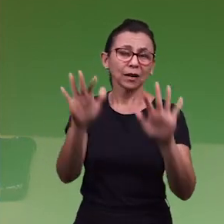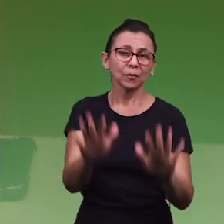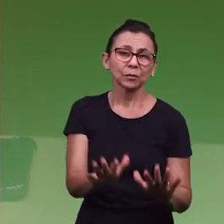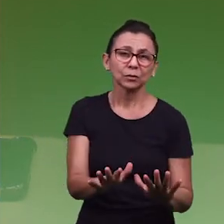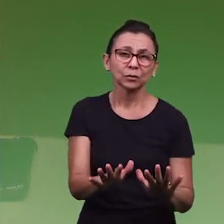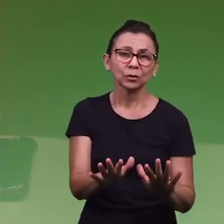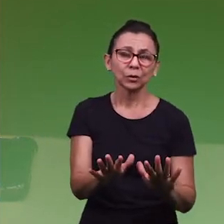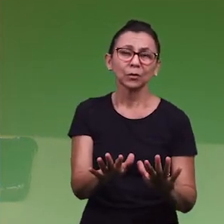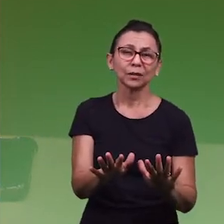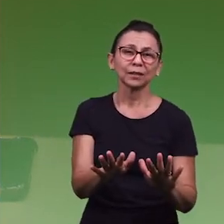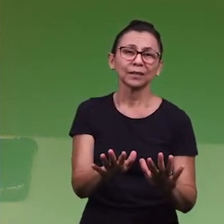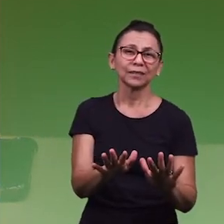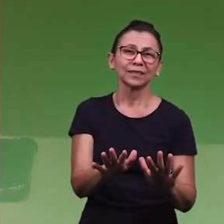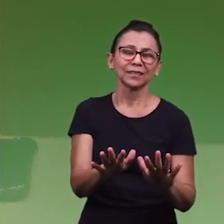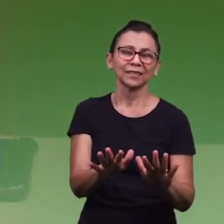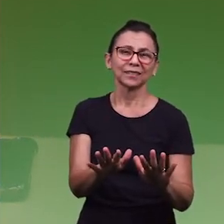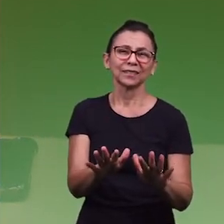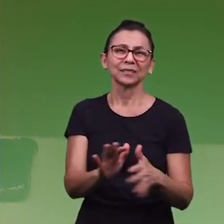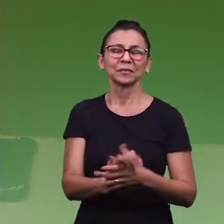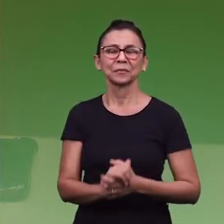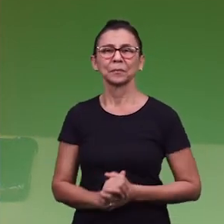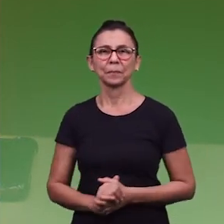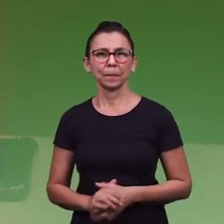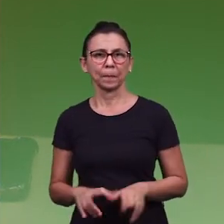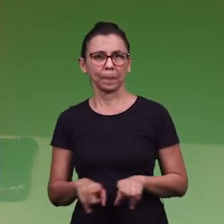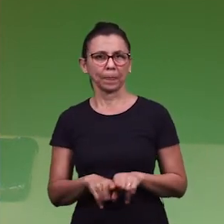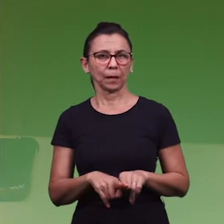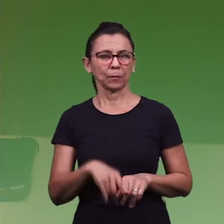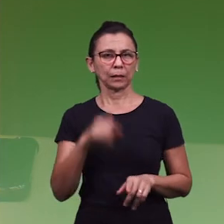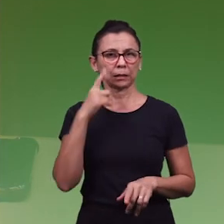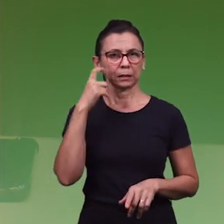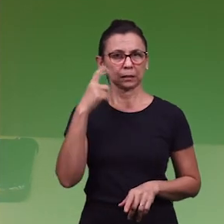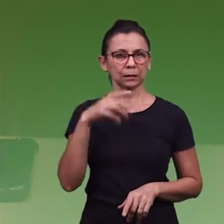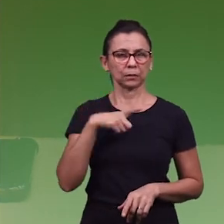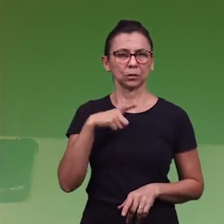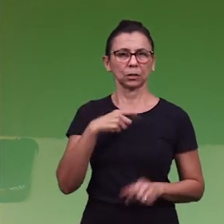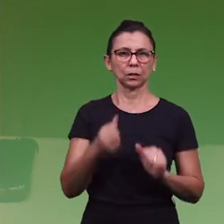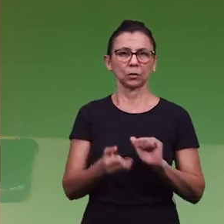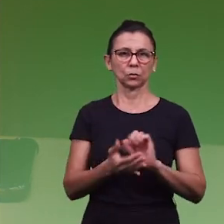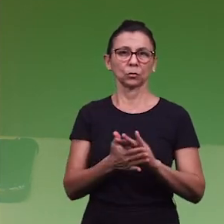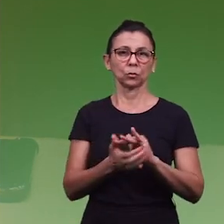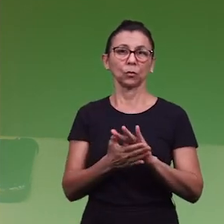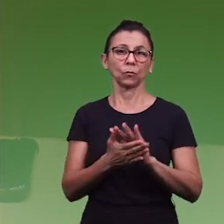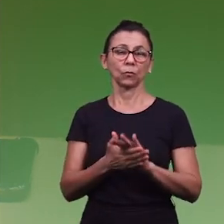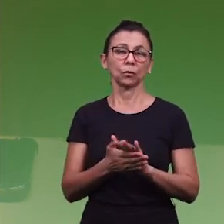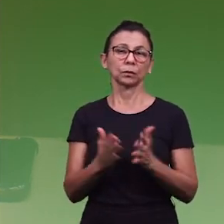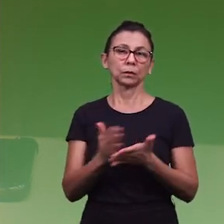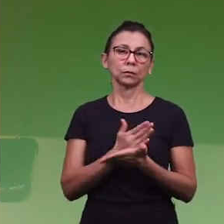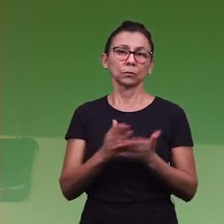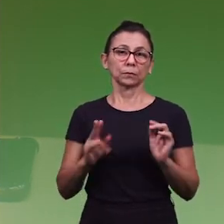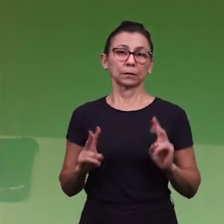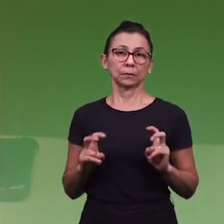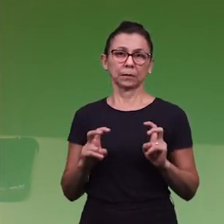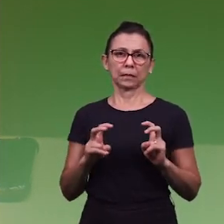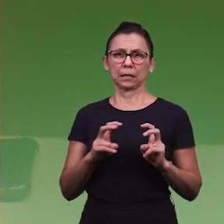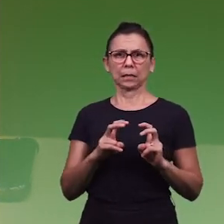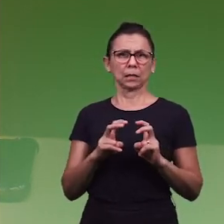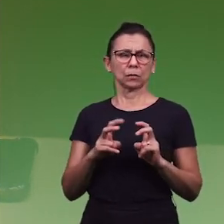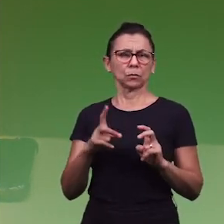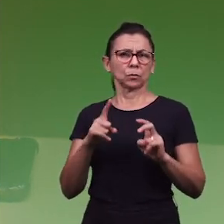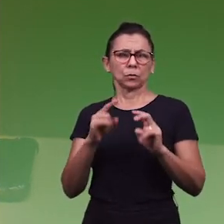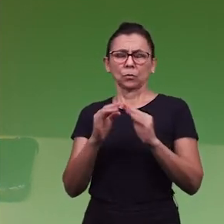do corpo, né? E interessante que tem louvores, inclusive, que eles têm expressões que são até expressões de